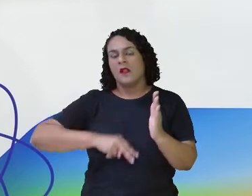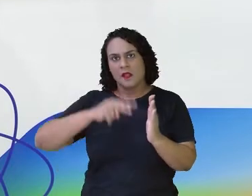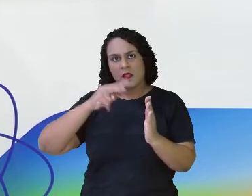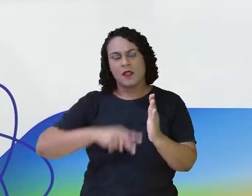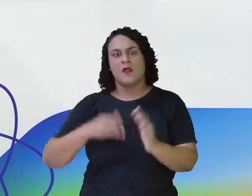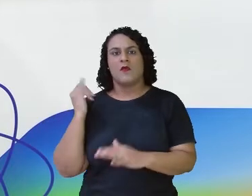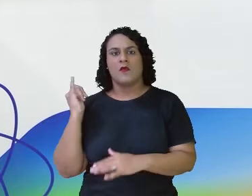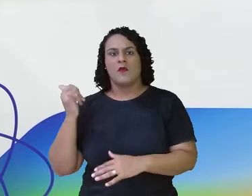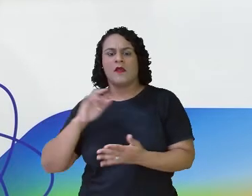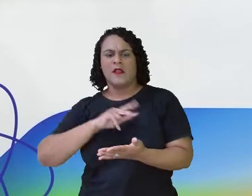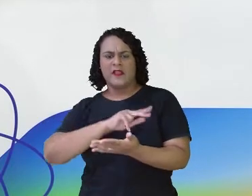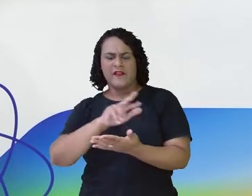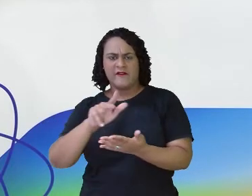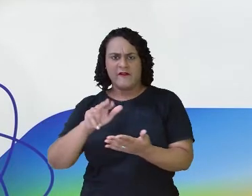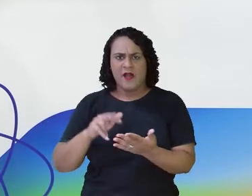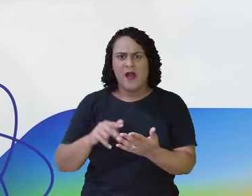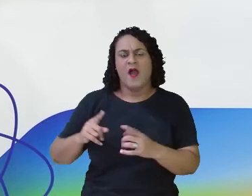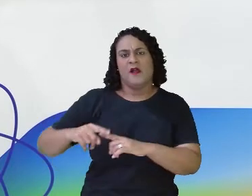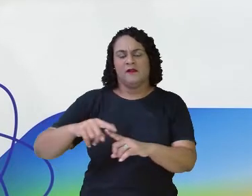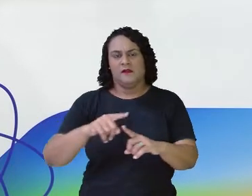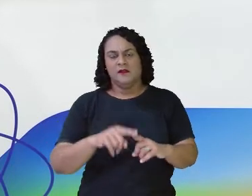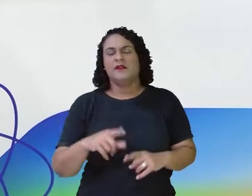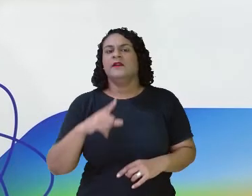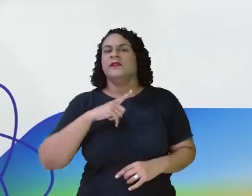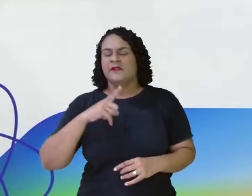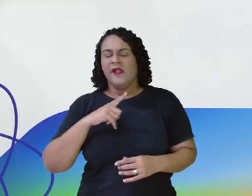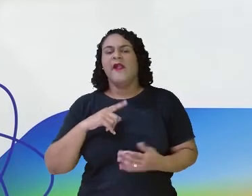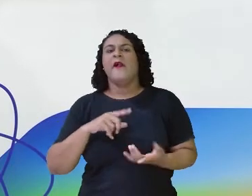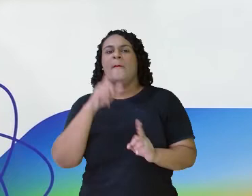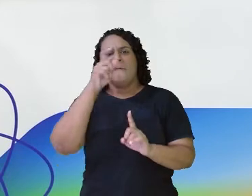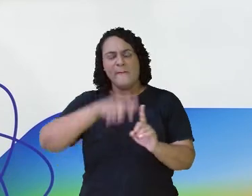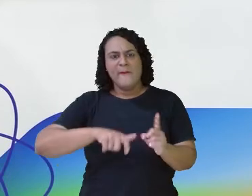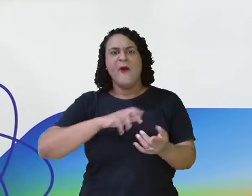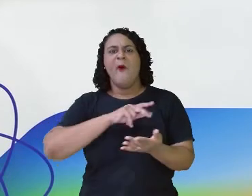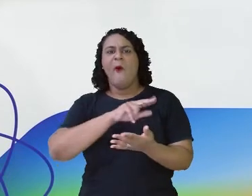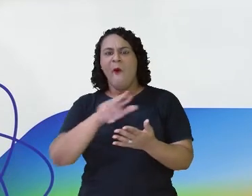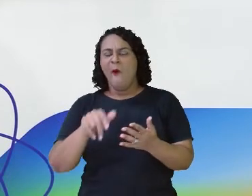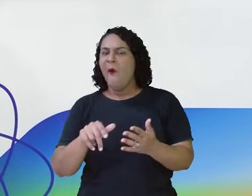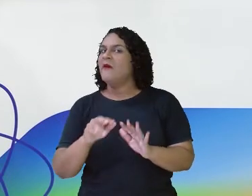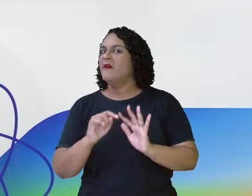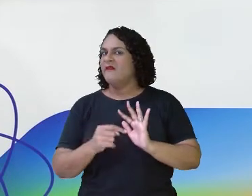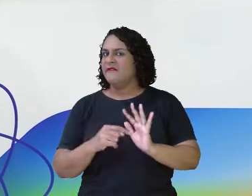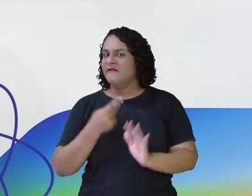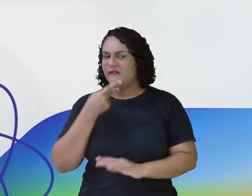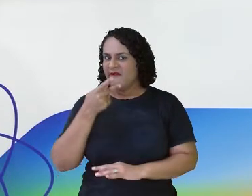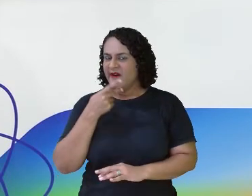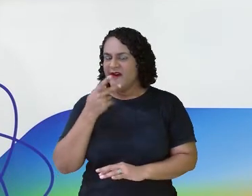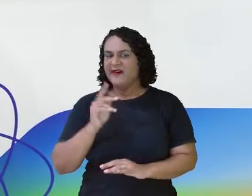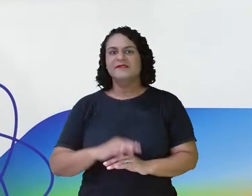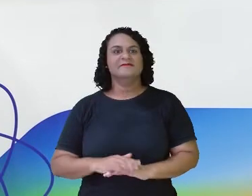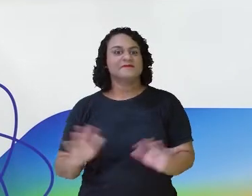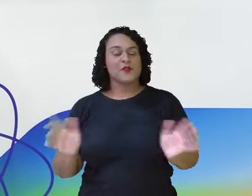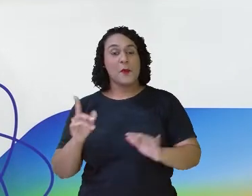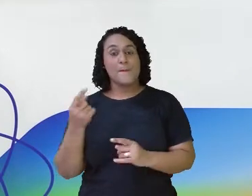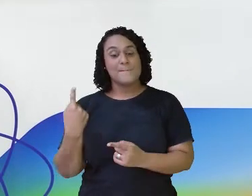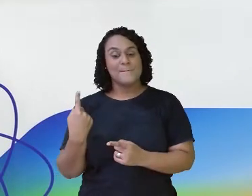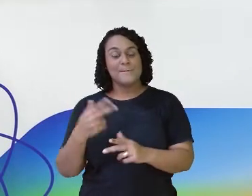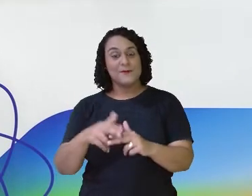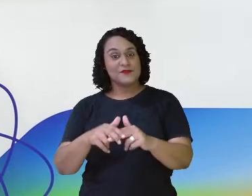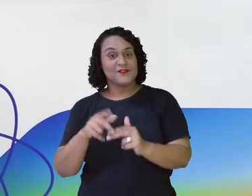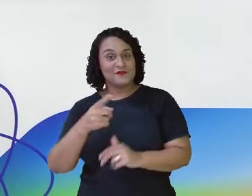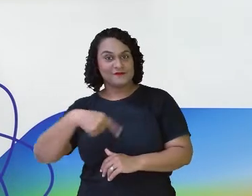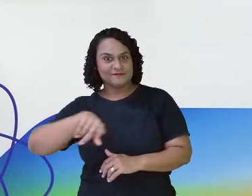lê-lo em diversas versões. Ele tem várias personagens, eu não vou dizer aqui qual é o conto, porque senão vocês vão pesquisar, que vocês são